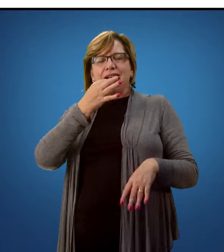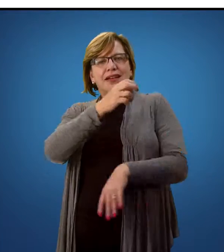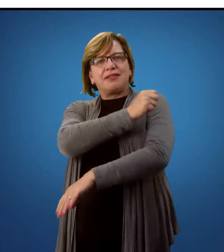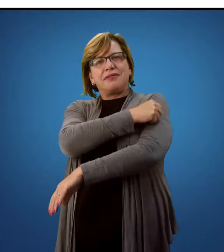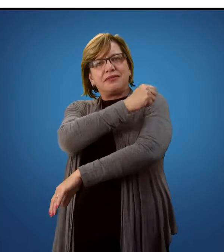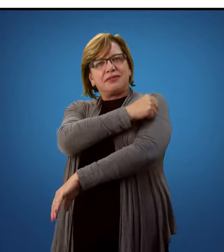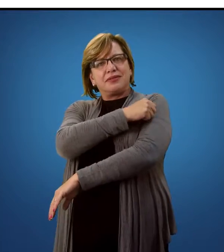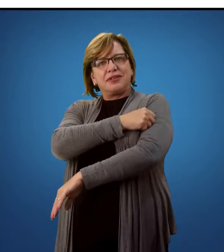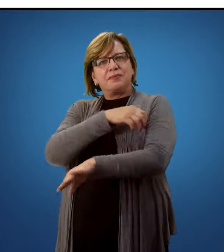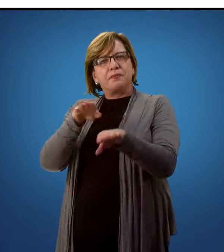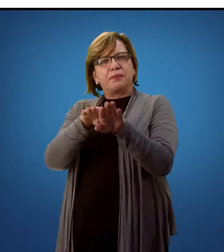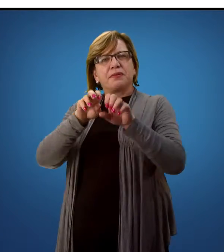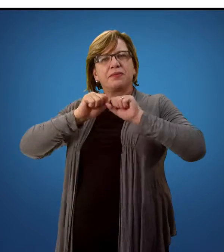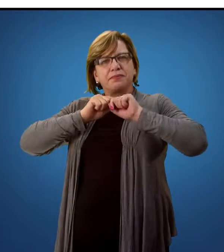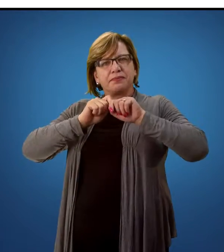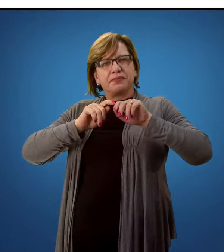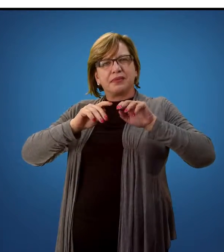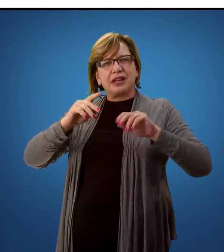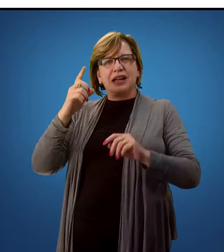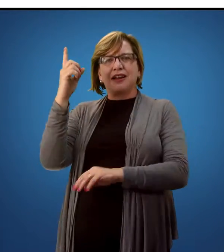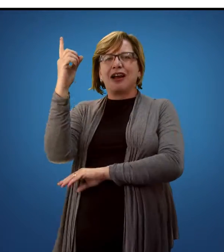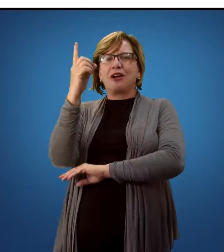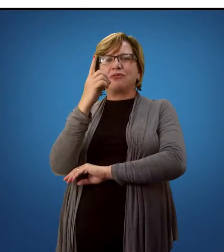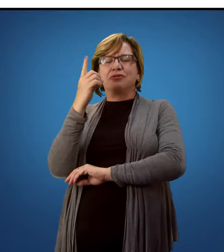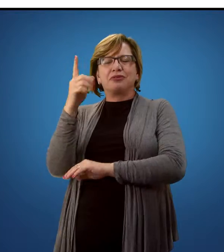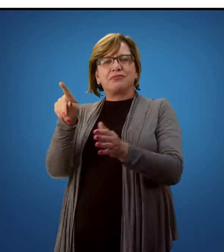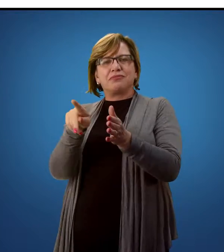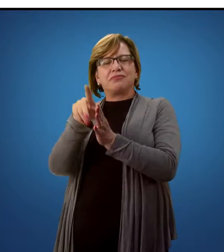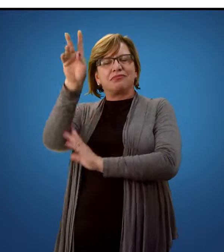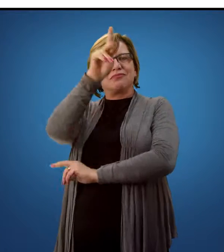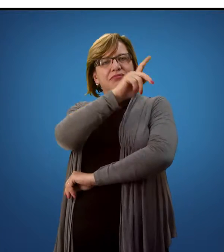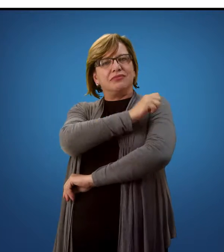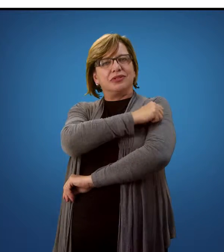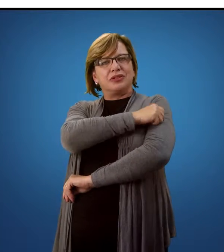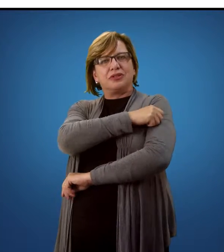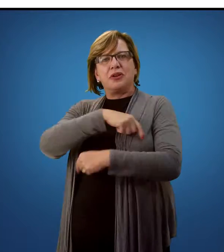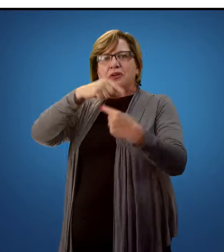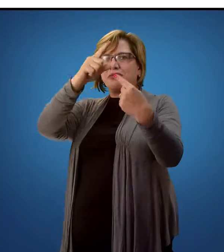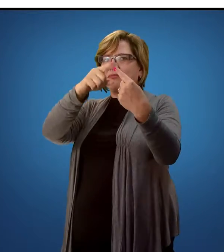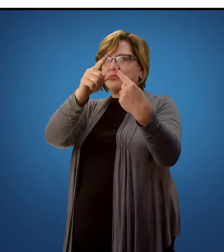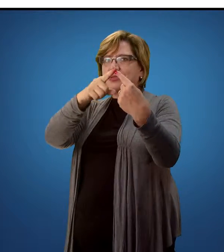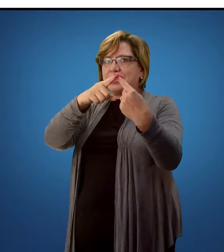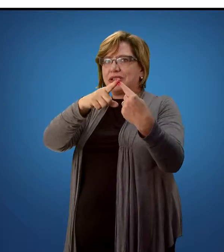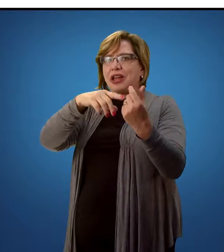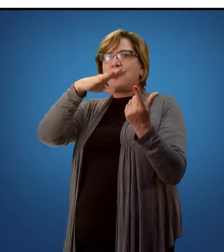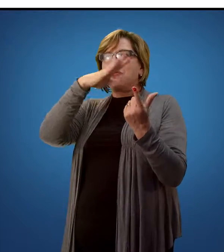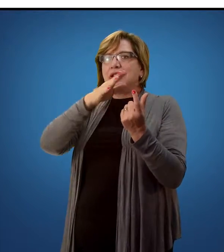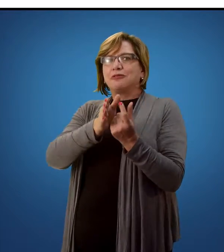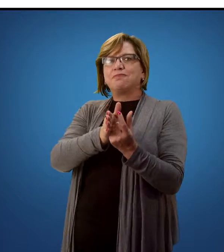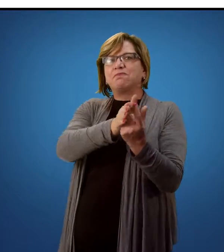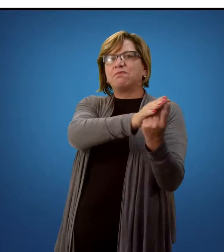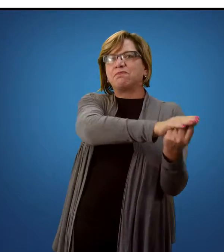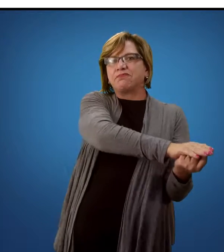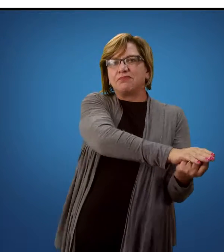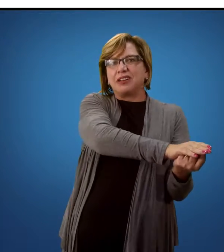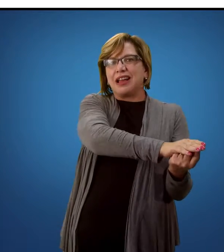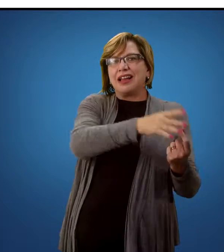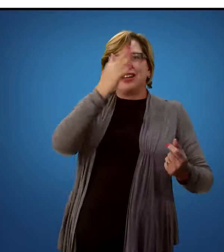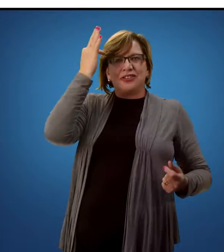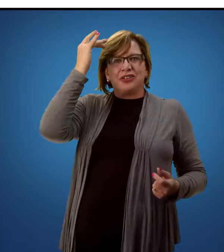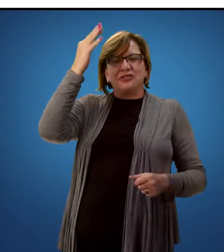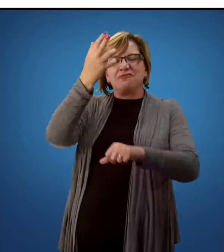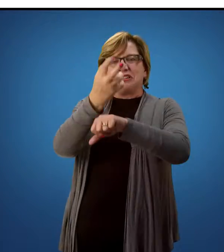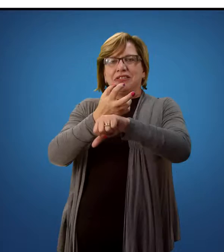e semear a sementinha da autonomia eu penso que o primeiro desafio é desmistificar a imagem que se tem da própria filosofia como